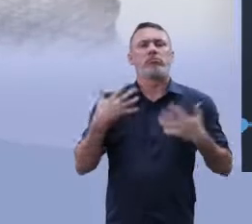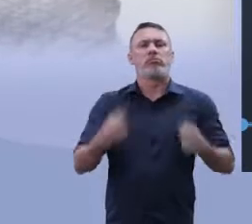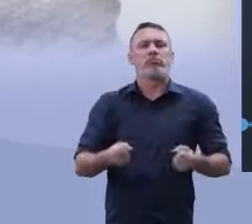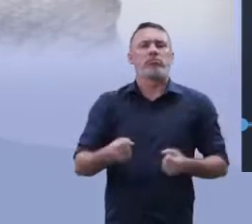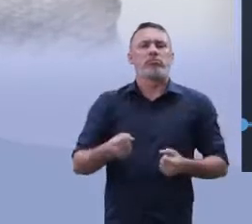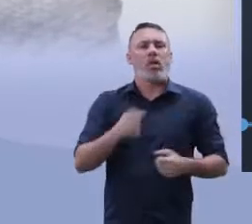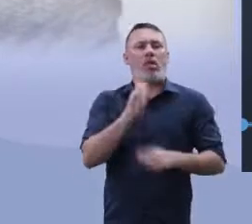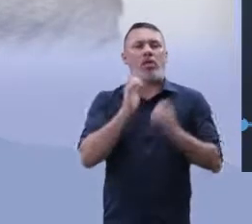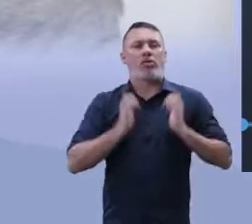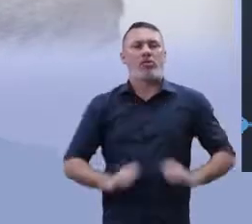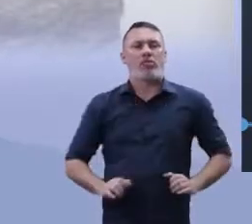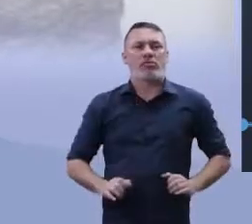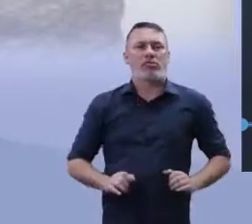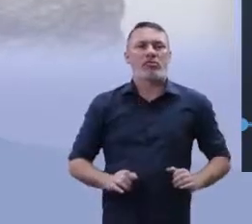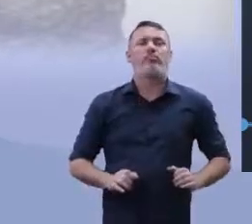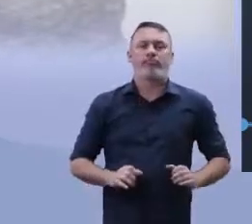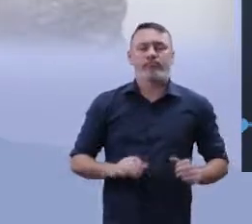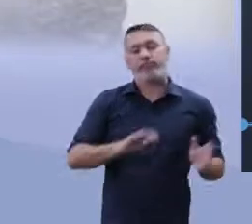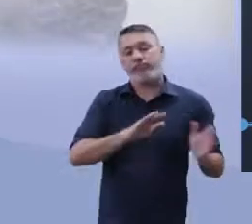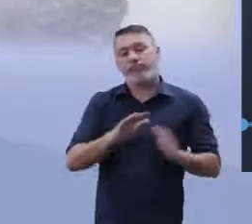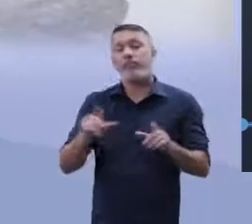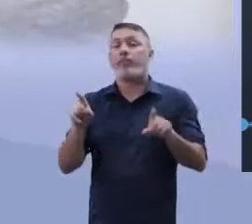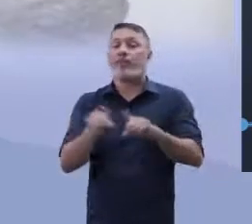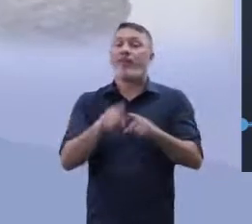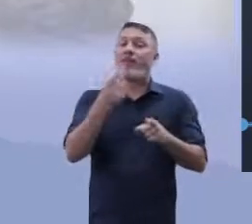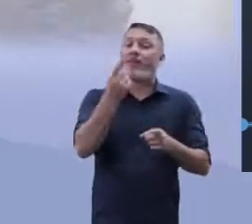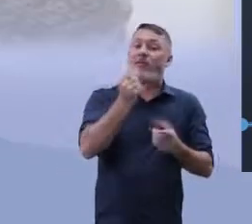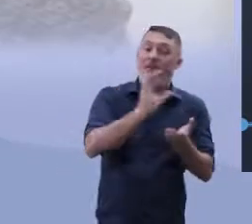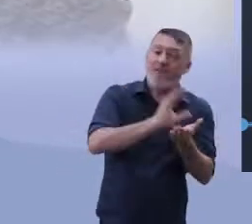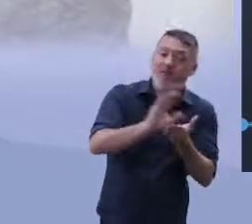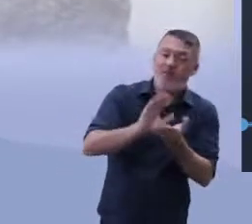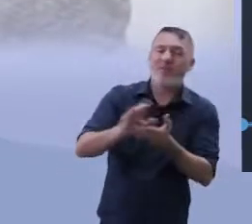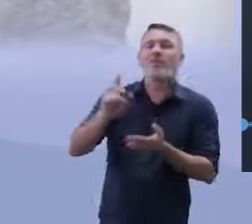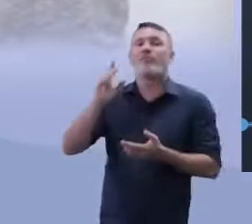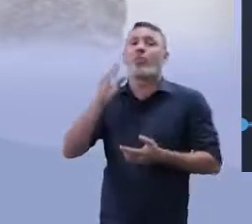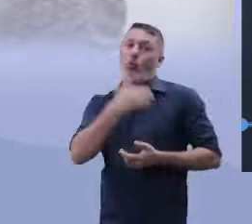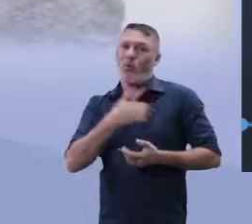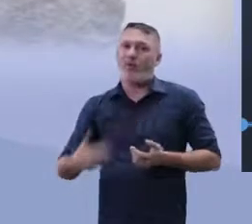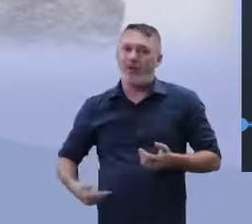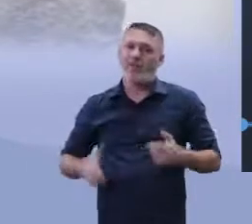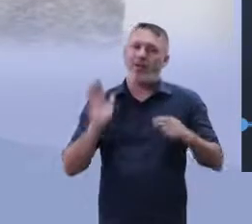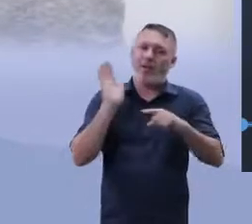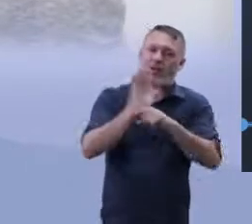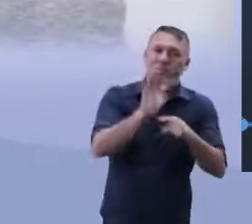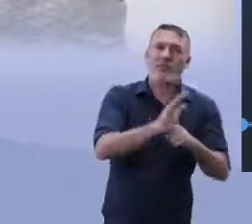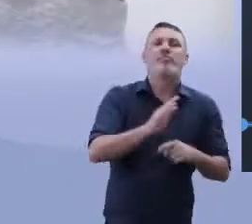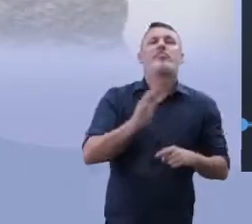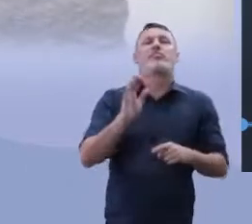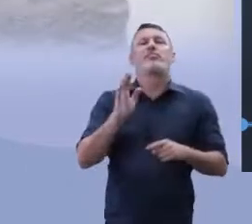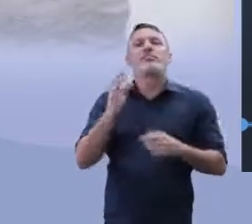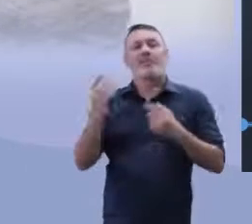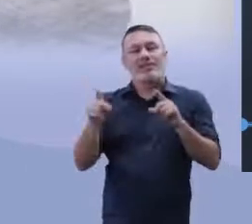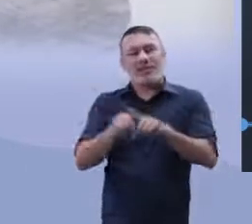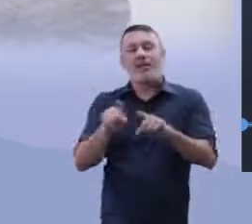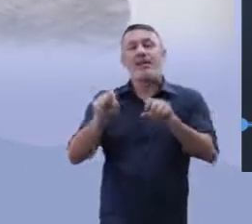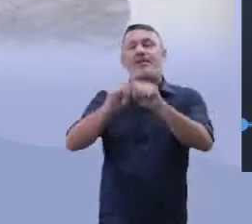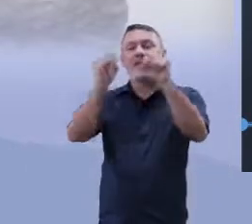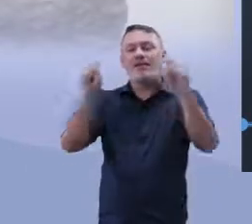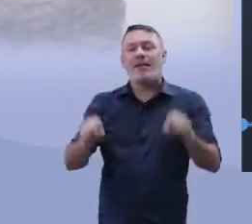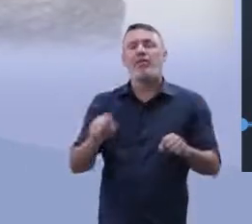mais ética. Investimento, né, governamental e privado em